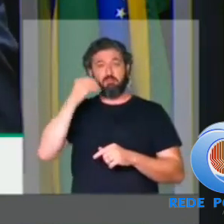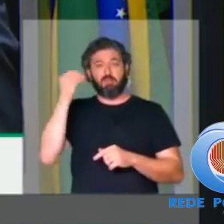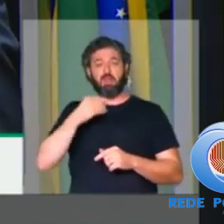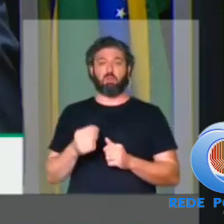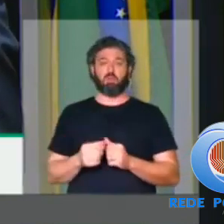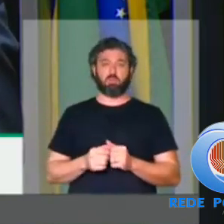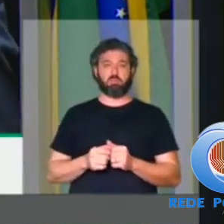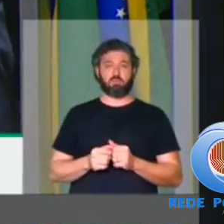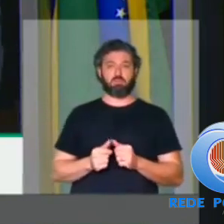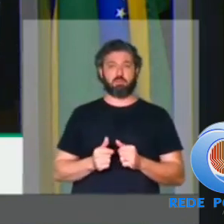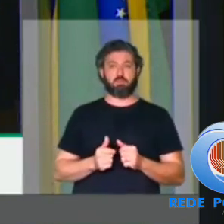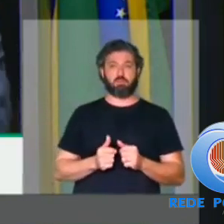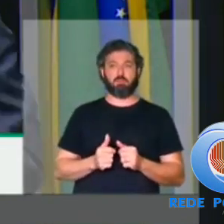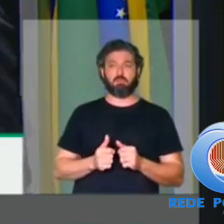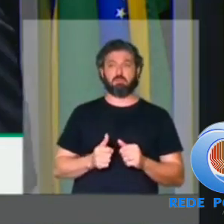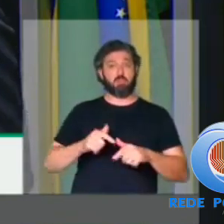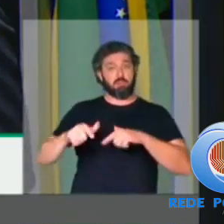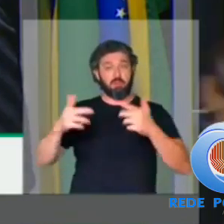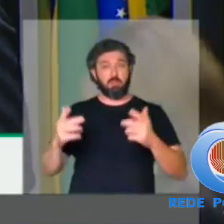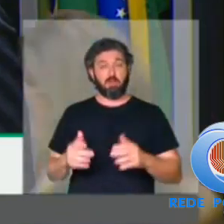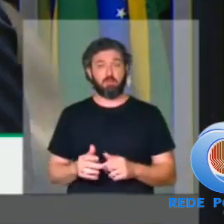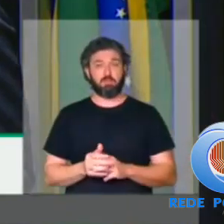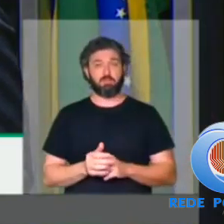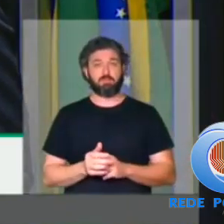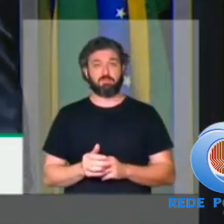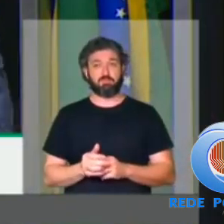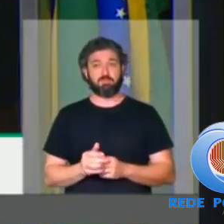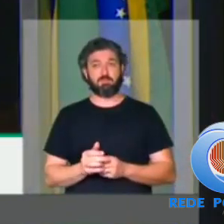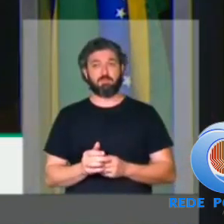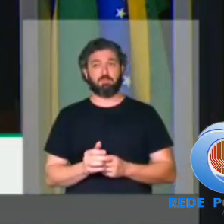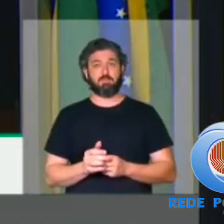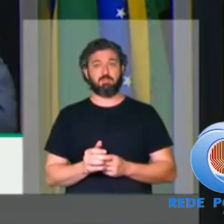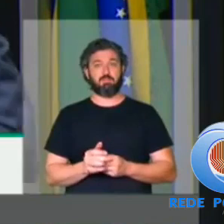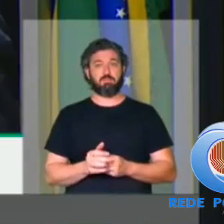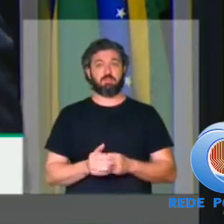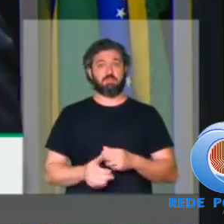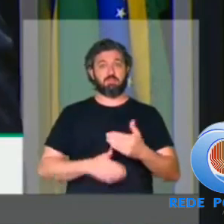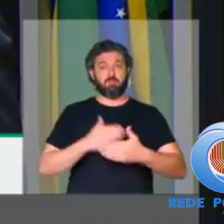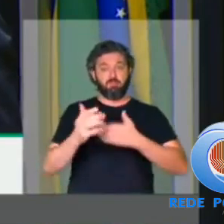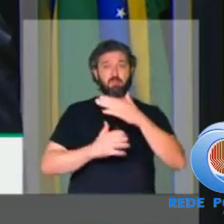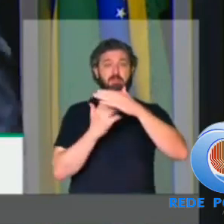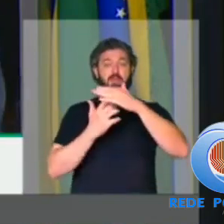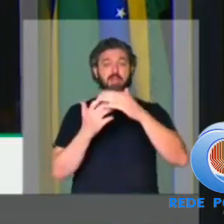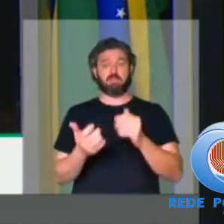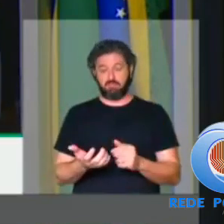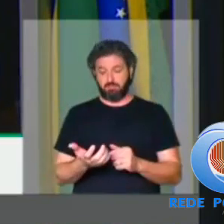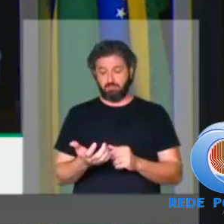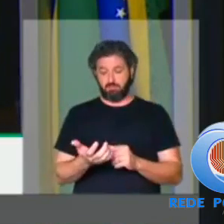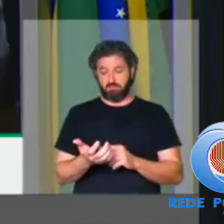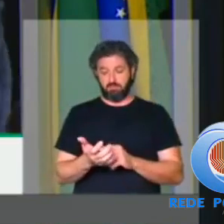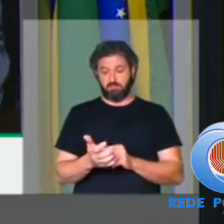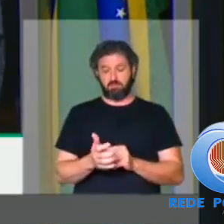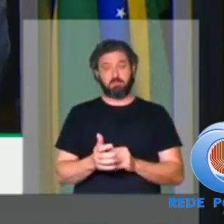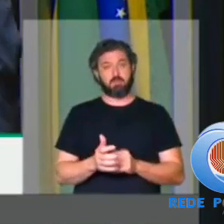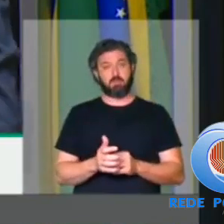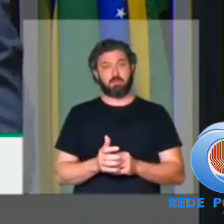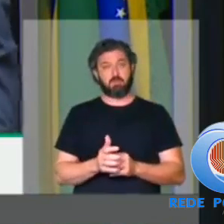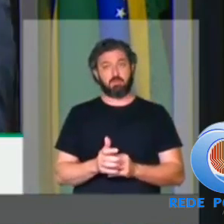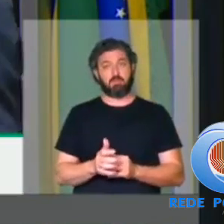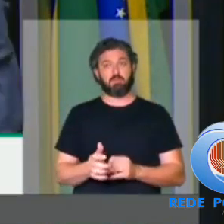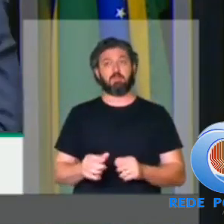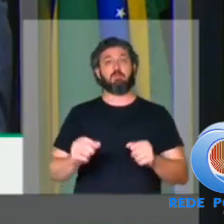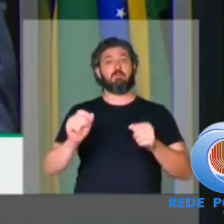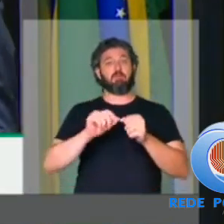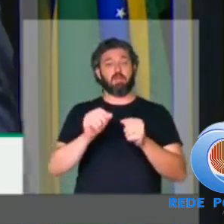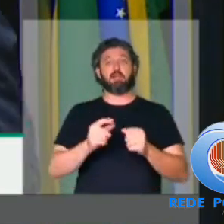risco de trabalho, de empreenderem, de fazerem aquilo que